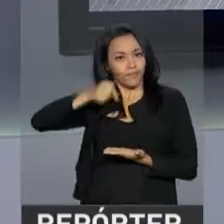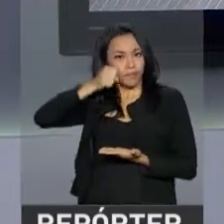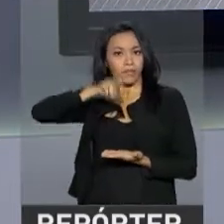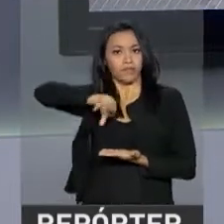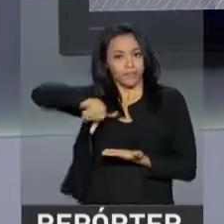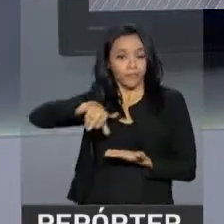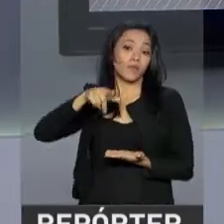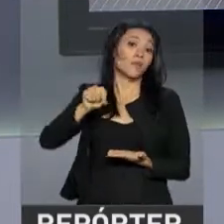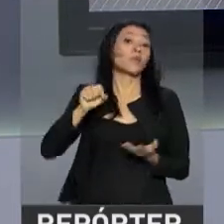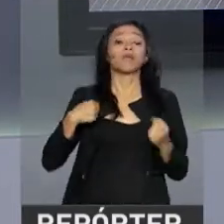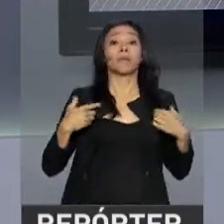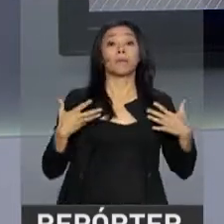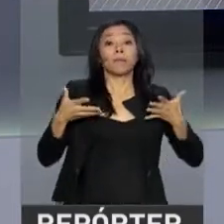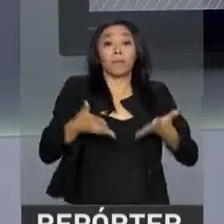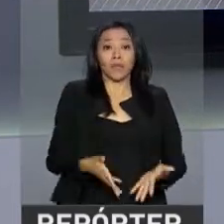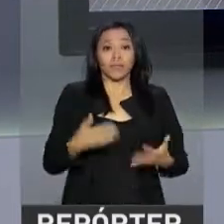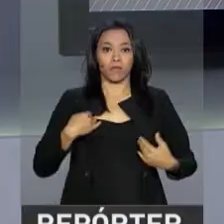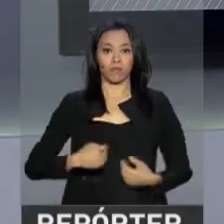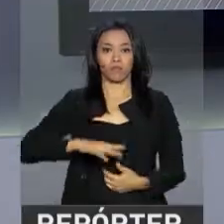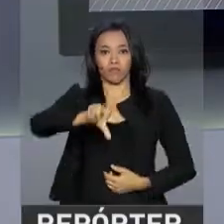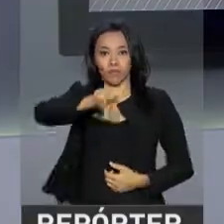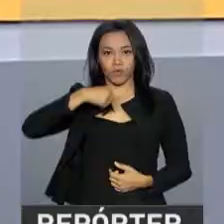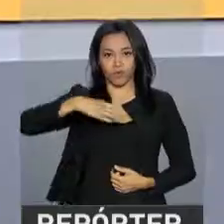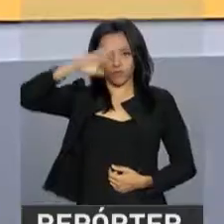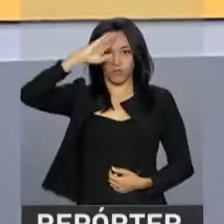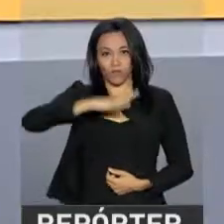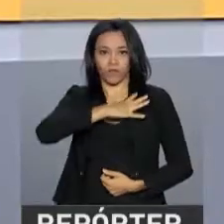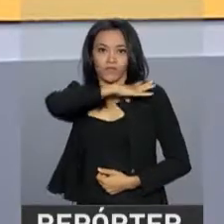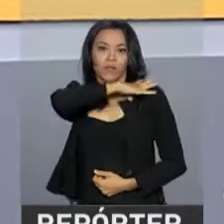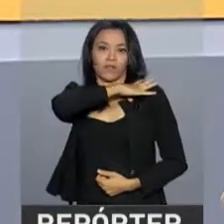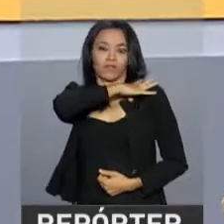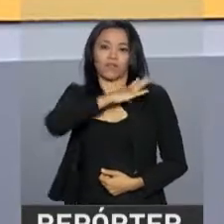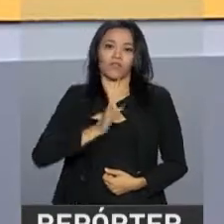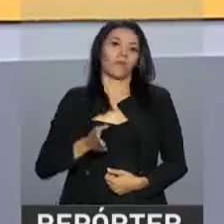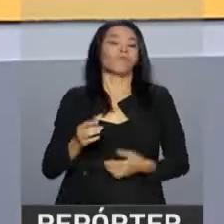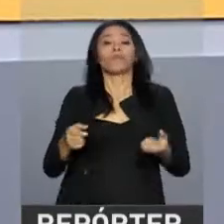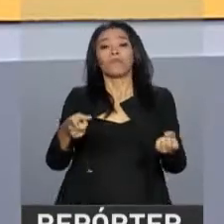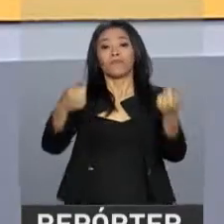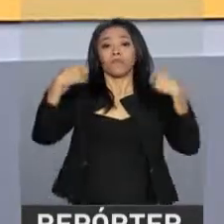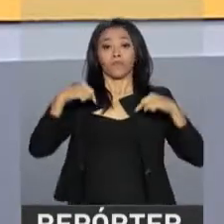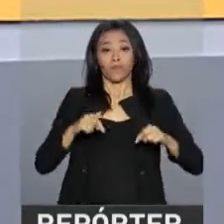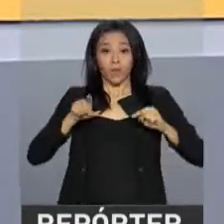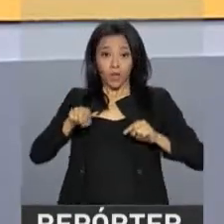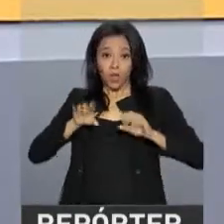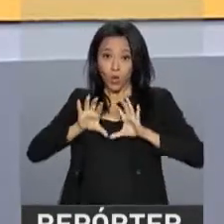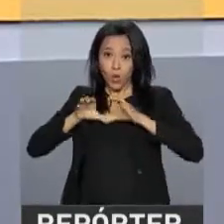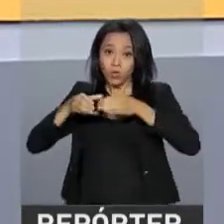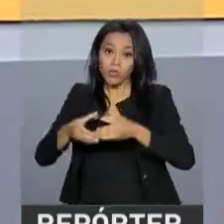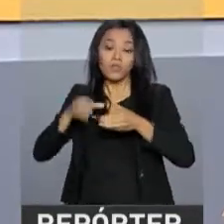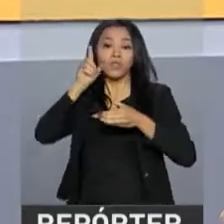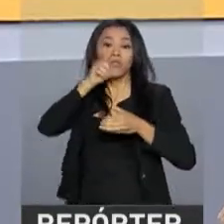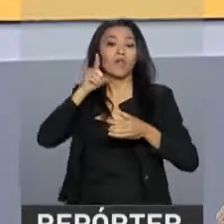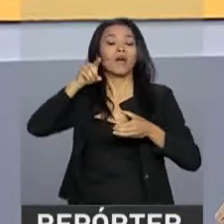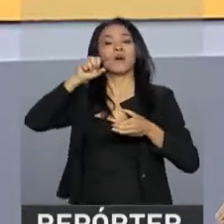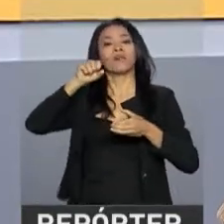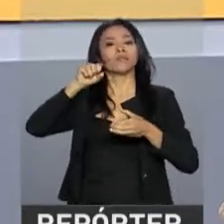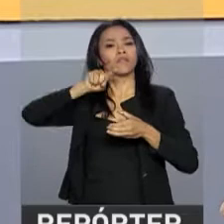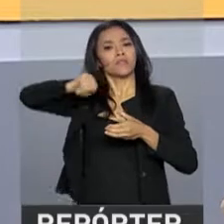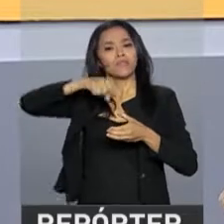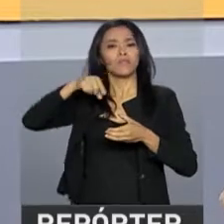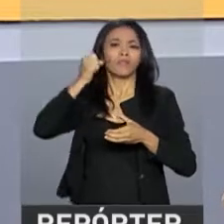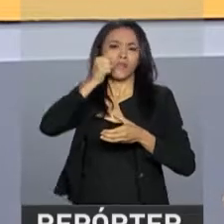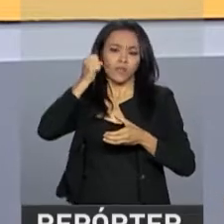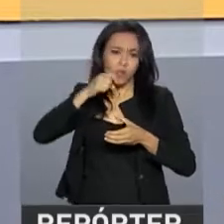dos oficiais generais promovidos as condições de parlamentares que acompanham a intervenção federal no rio de